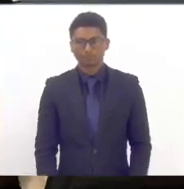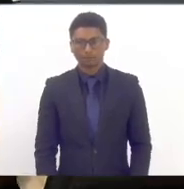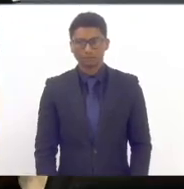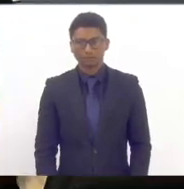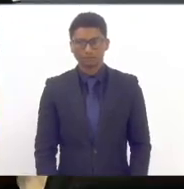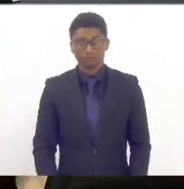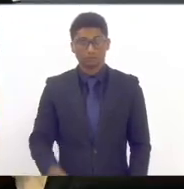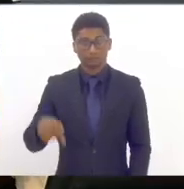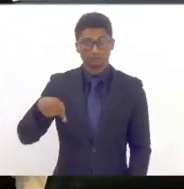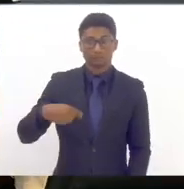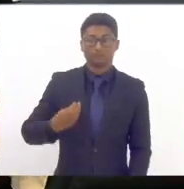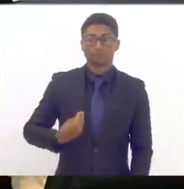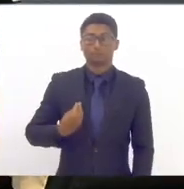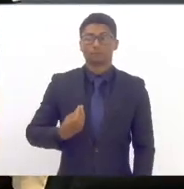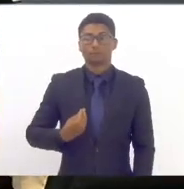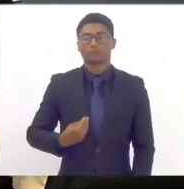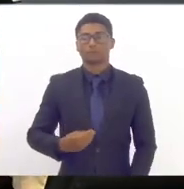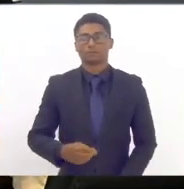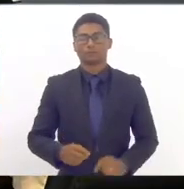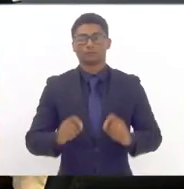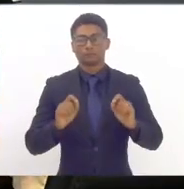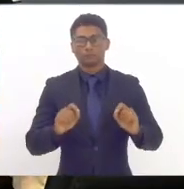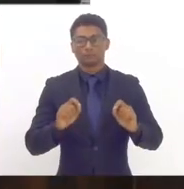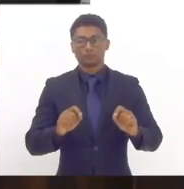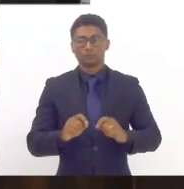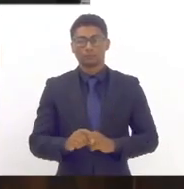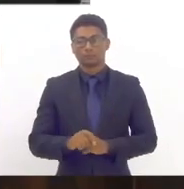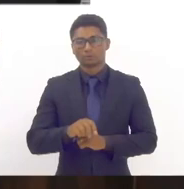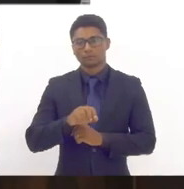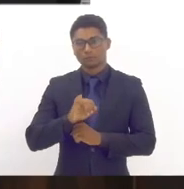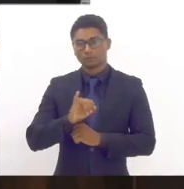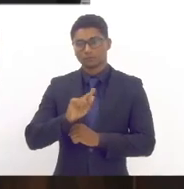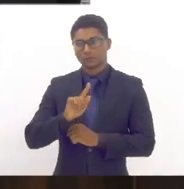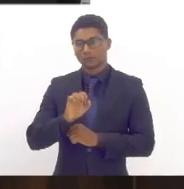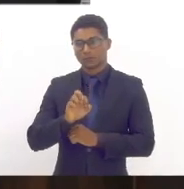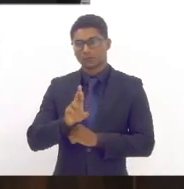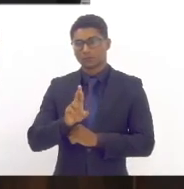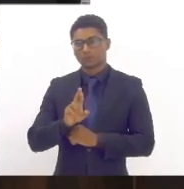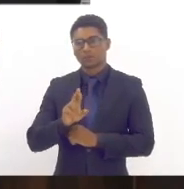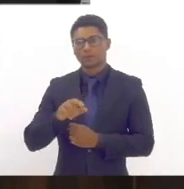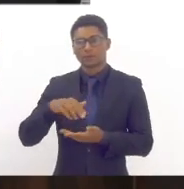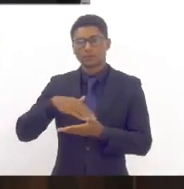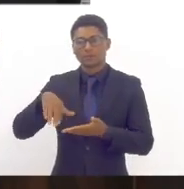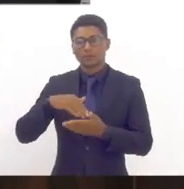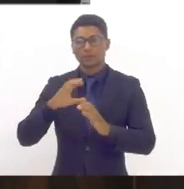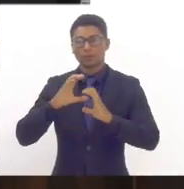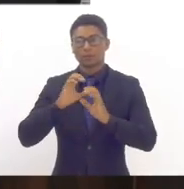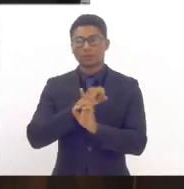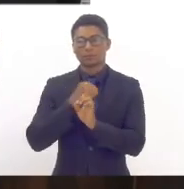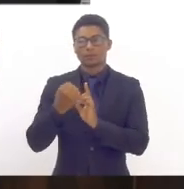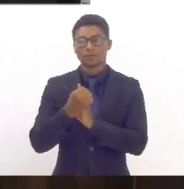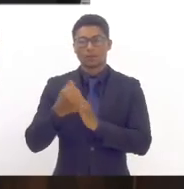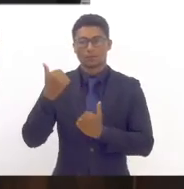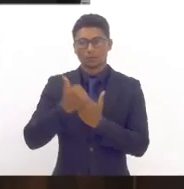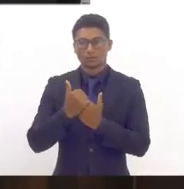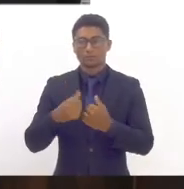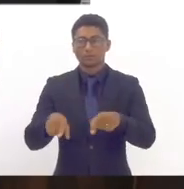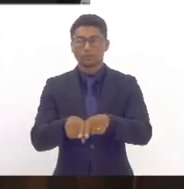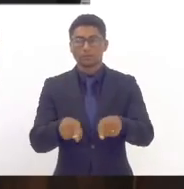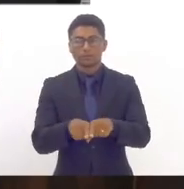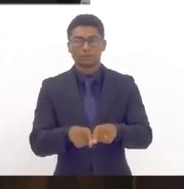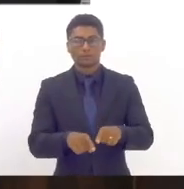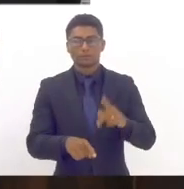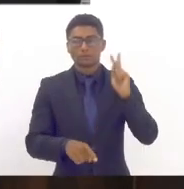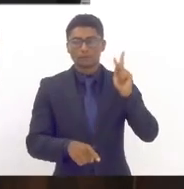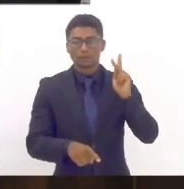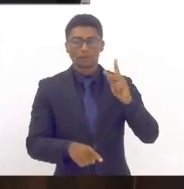Estão conosco também, essa noite, Igor Marques, que é o nosso subsecretário de comunicação social, e a vereadora Patrícia